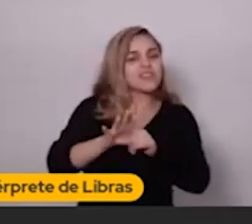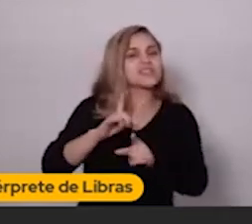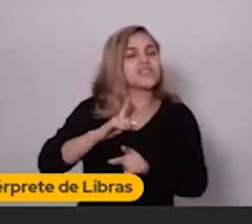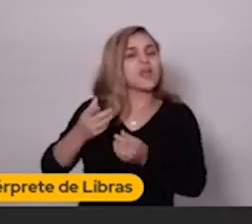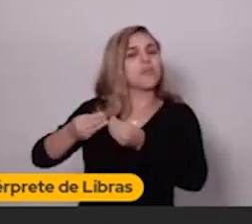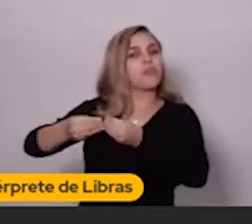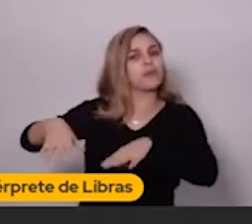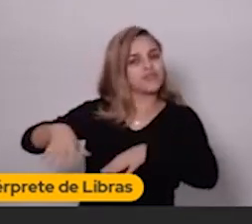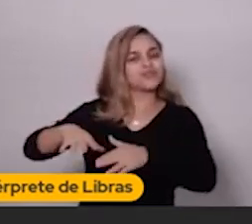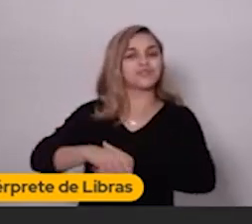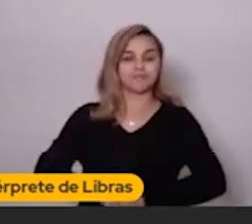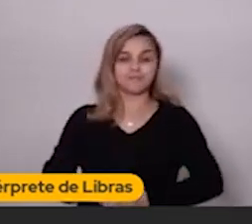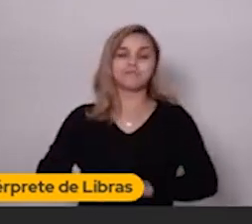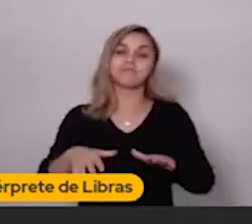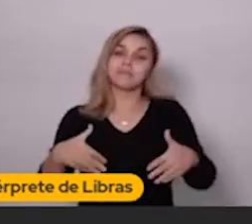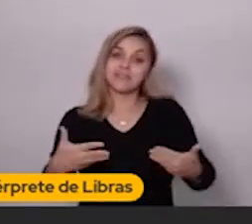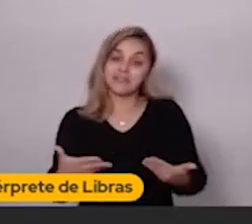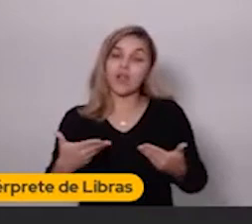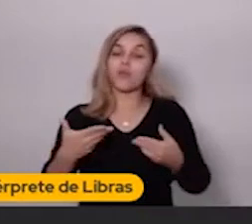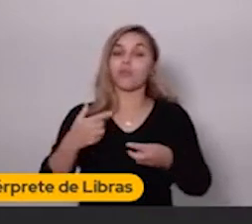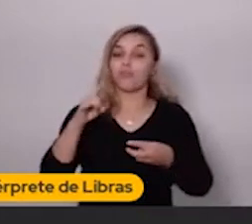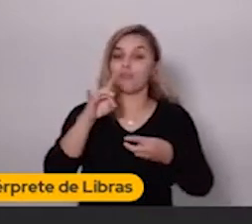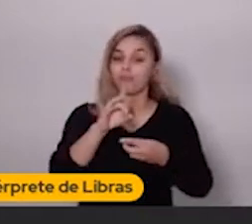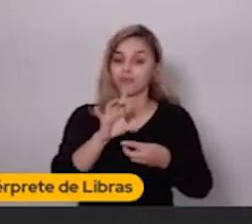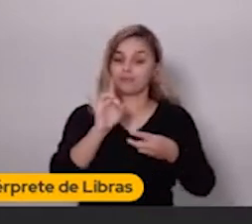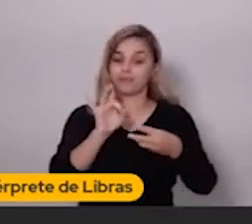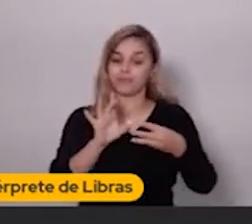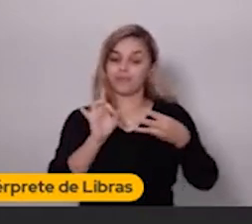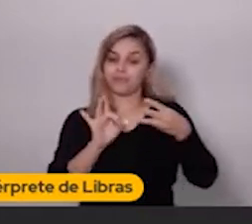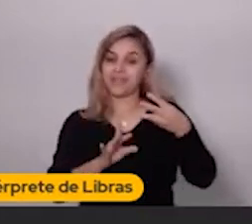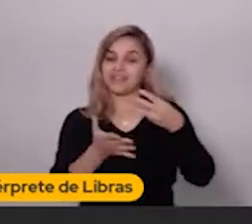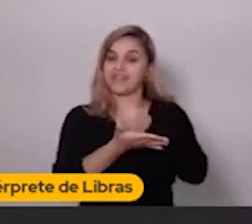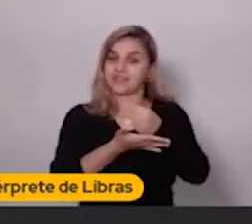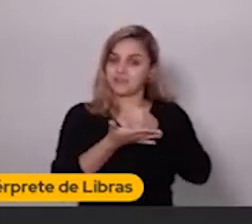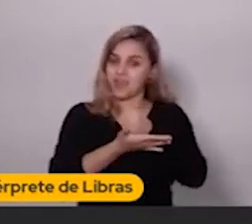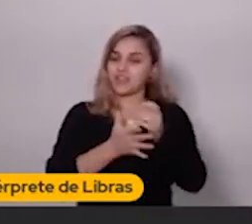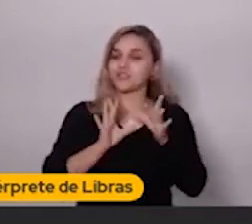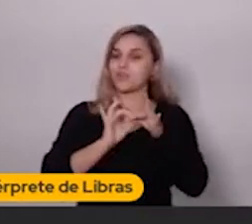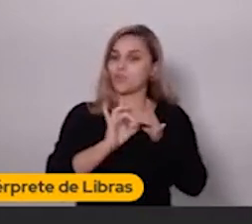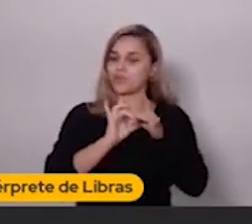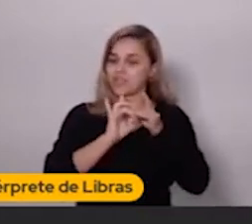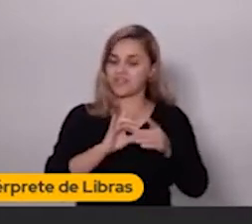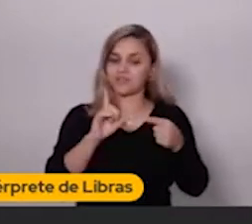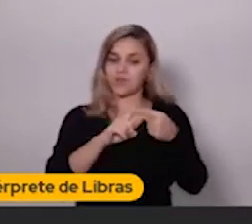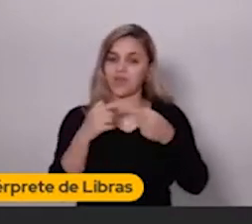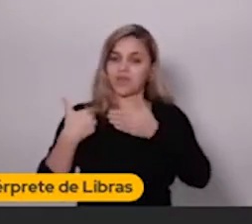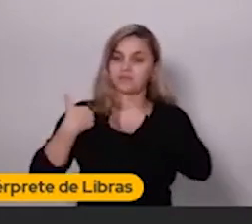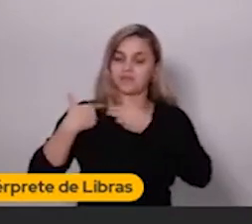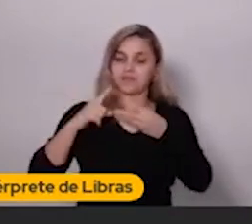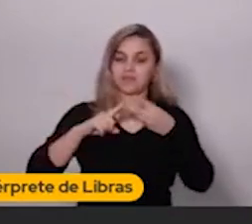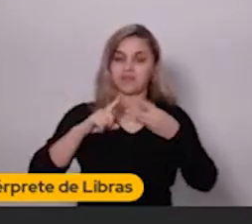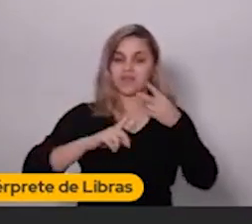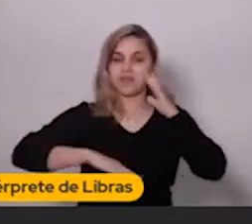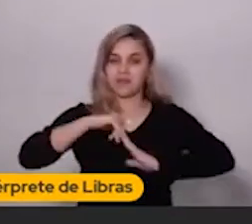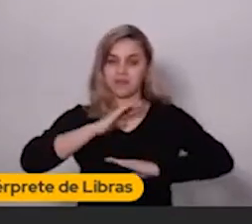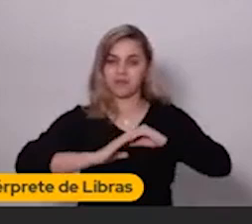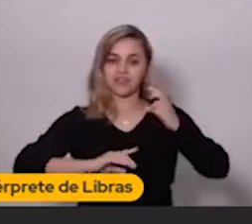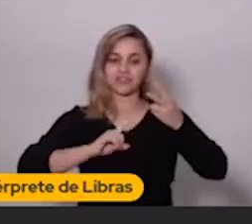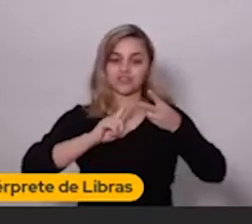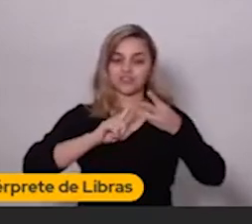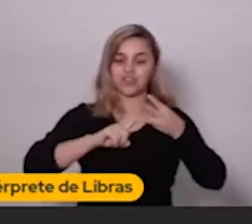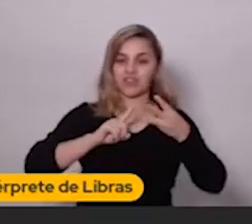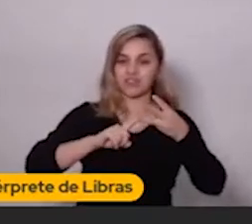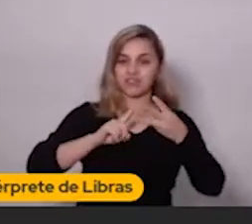maneira. Então, por isso, esses 3 pilares sempre andam junto: responsabilidade, aplicação e proteção da